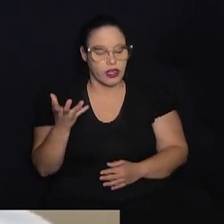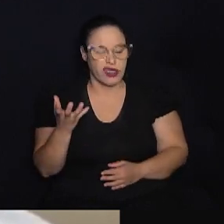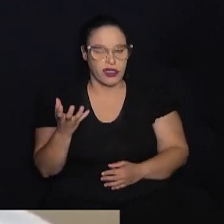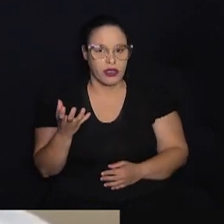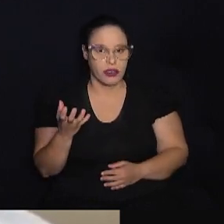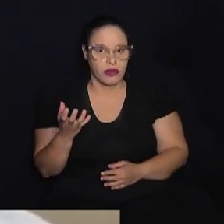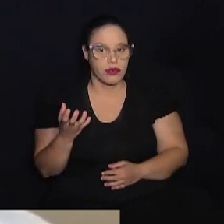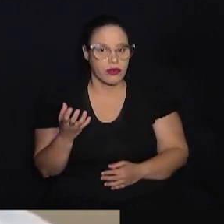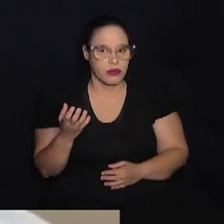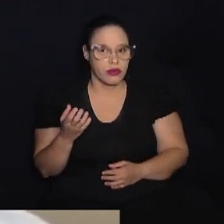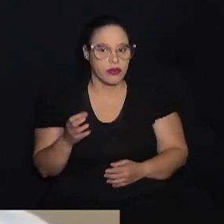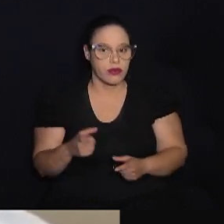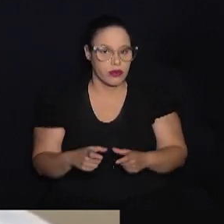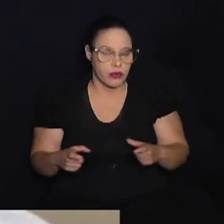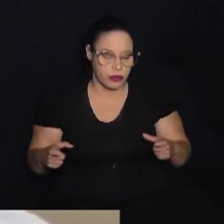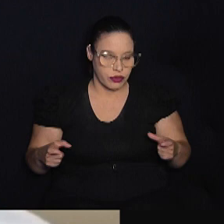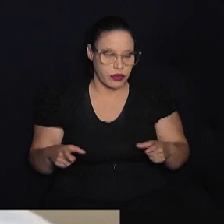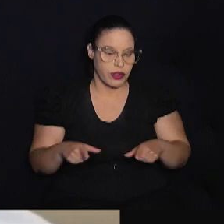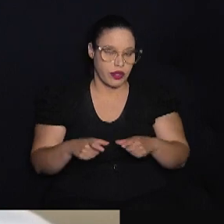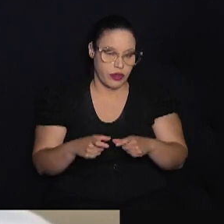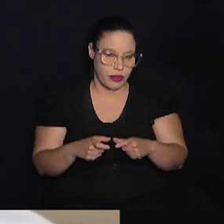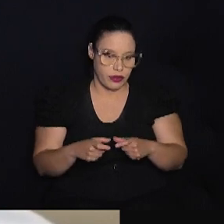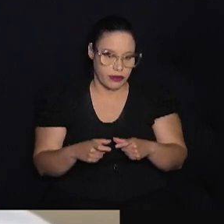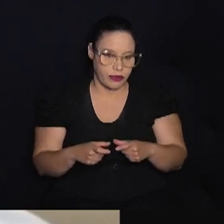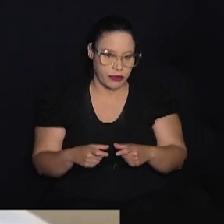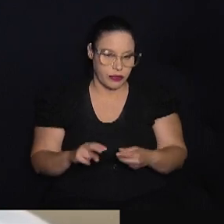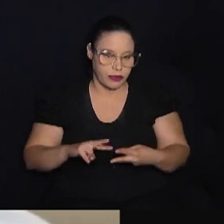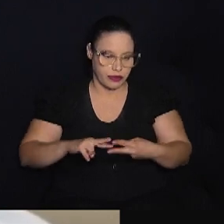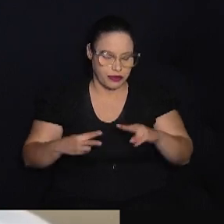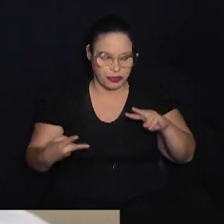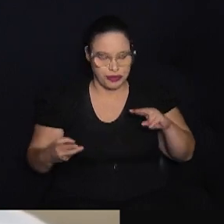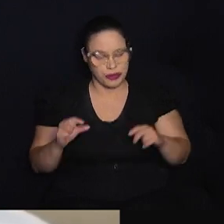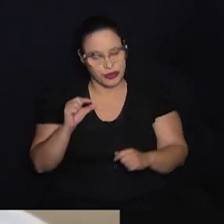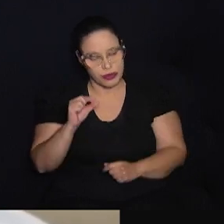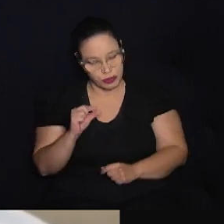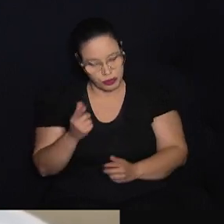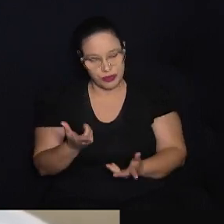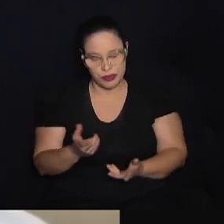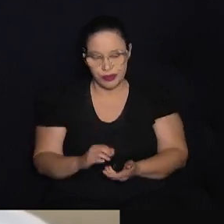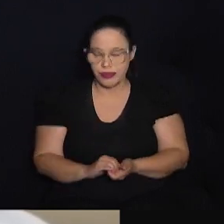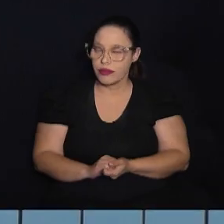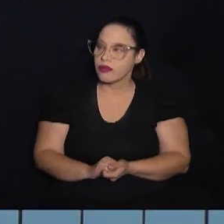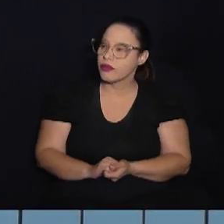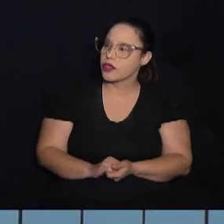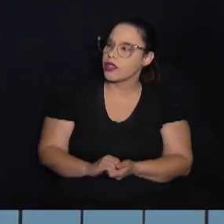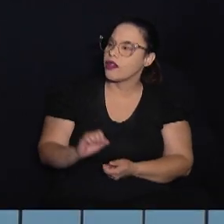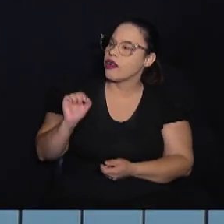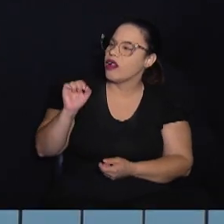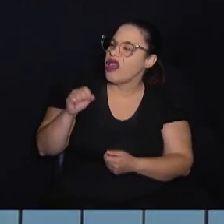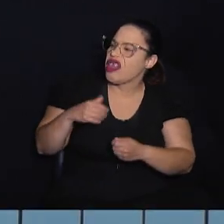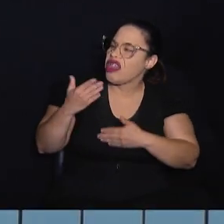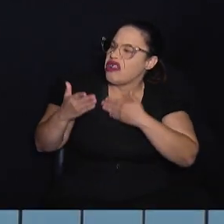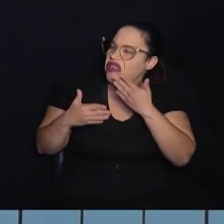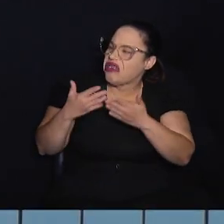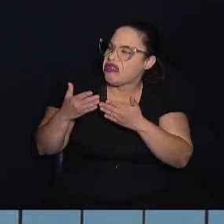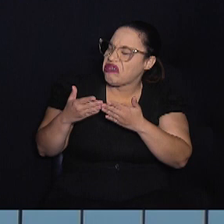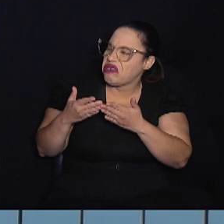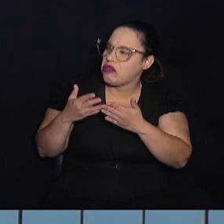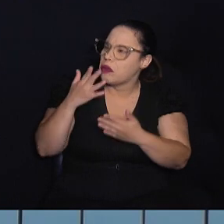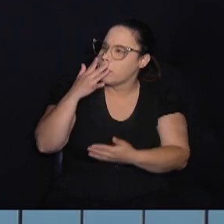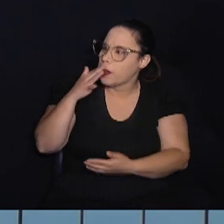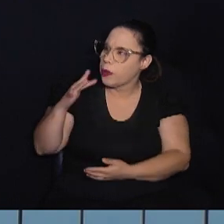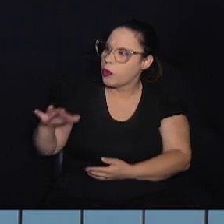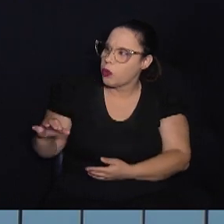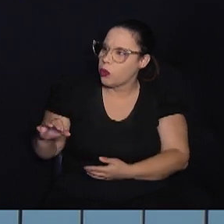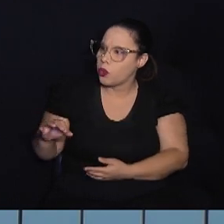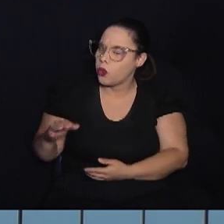vai ter a chance maior ou não de ter o tumor. A parte genética é bem pequena nesses casos. Existe até a probabilidade de uma criança ou